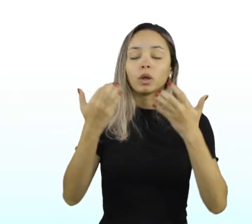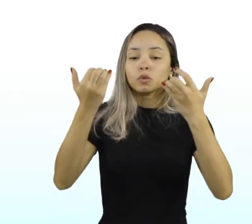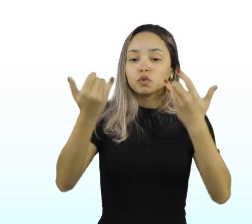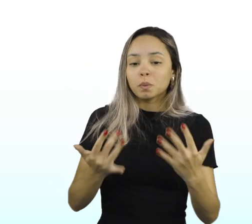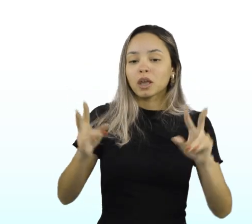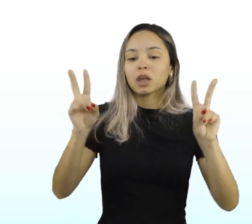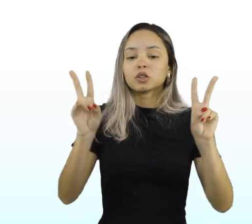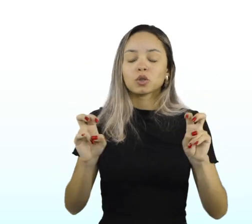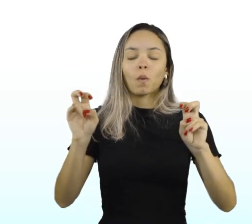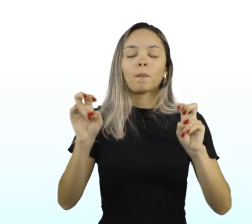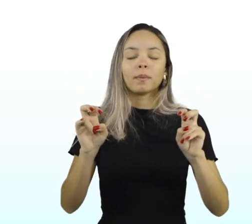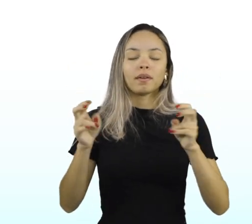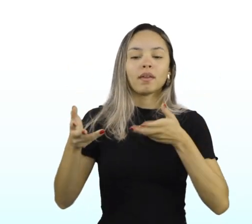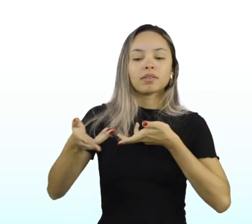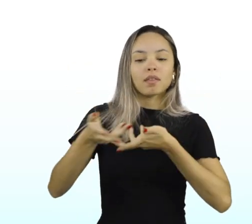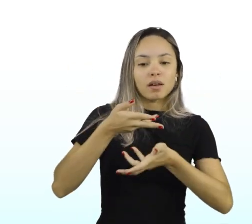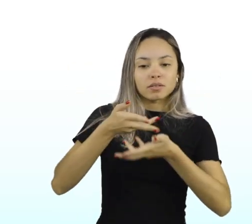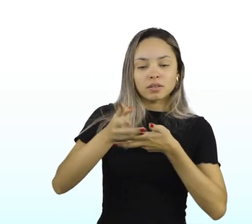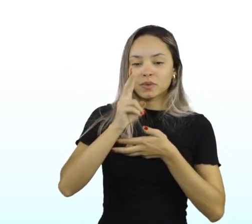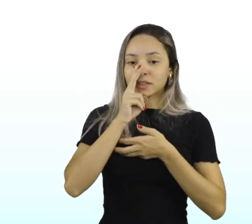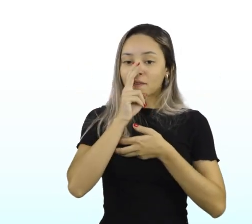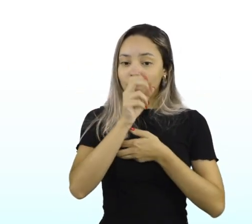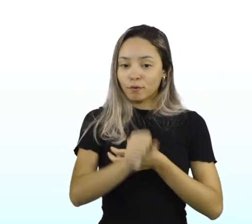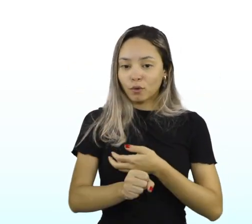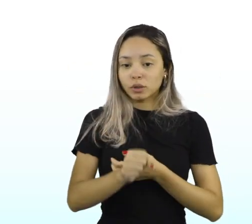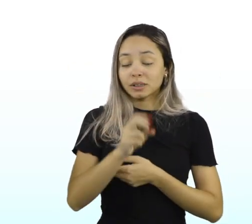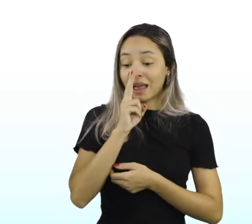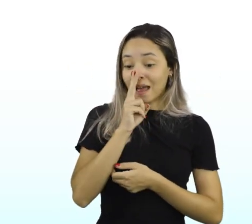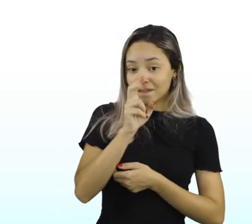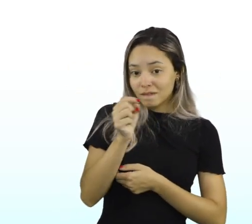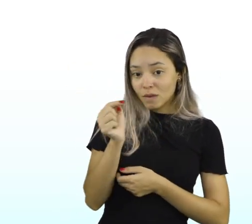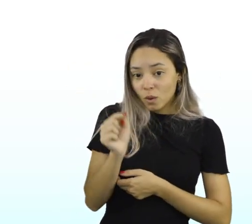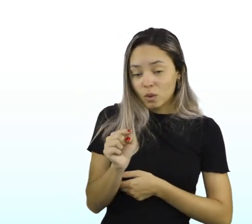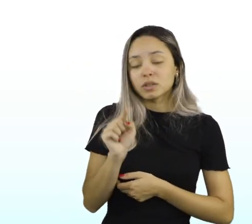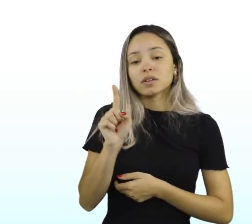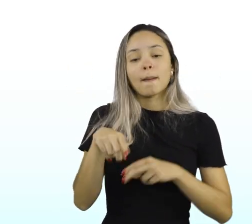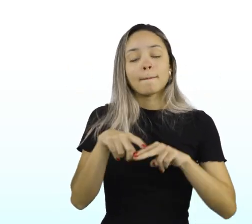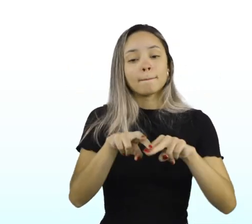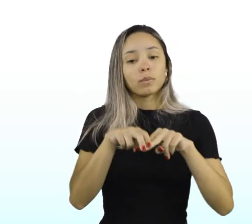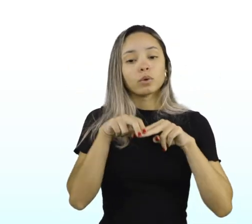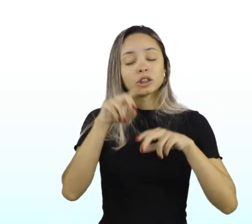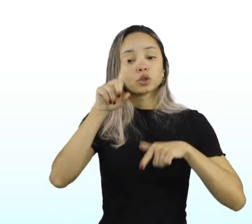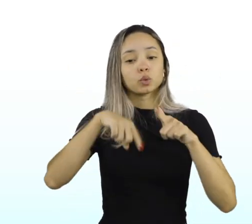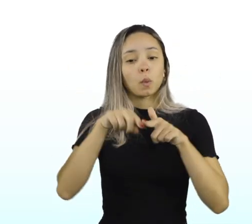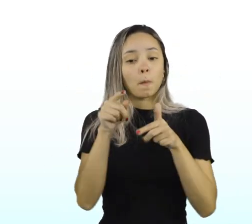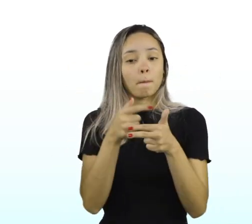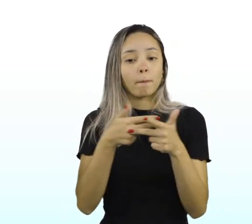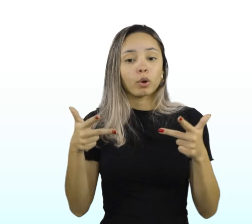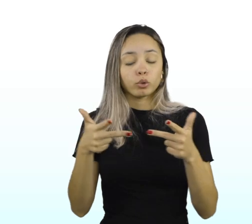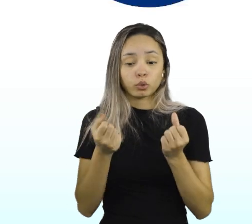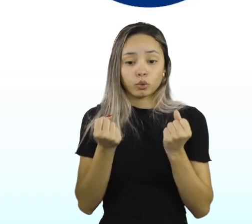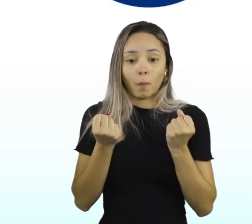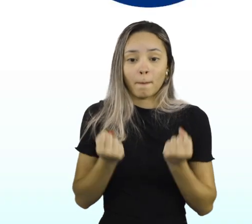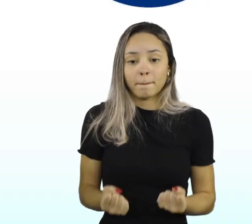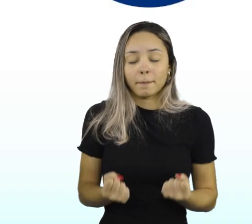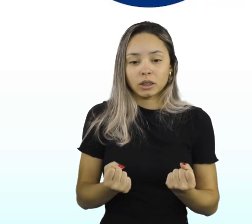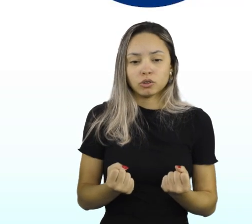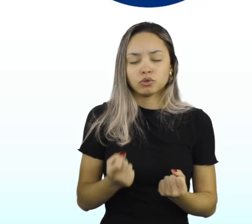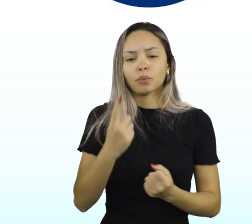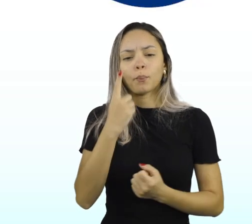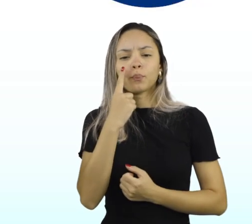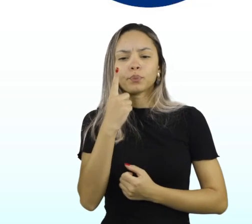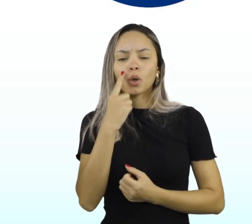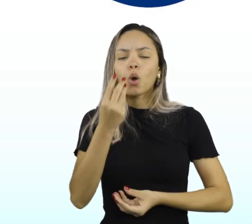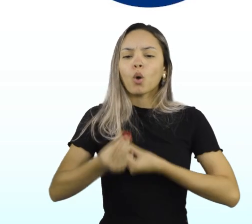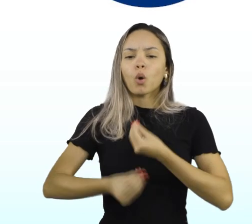vai gerar a aceleração, ou seja, a força ela vai ser obtida pelo produto da massa vezes a aceleração. Veja aí uma ideia de